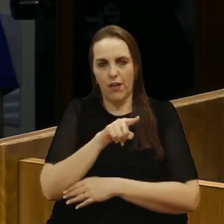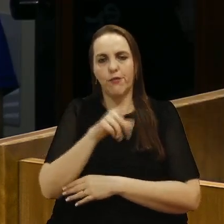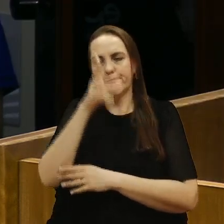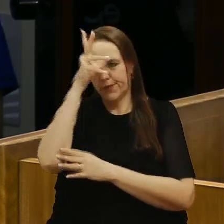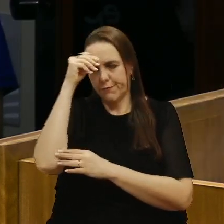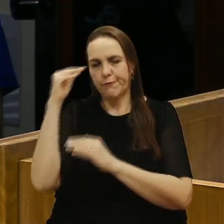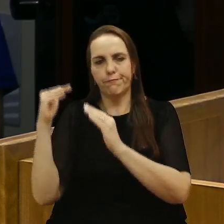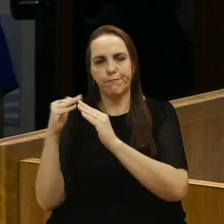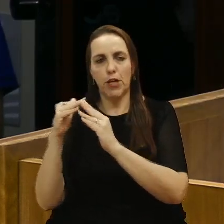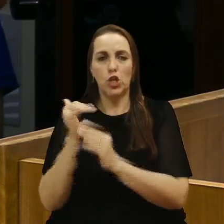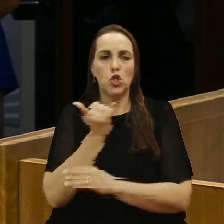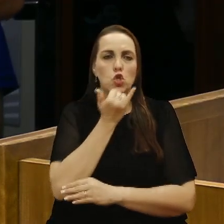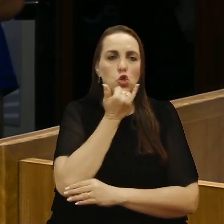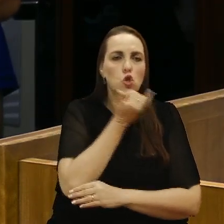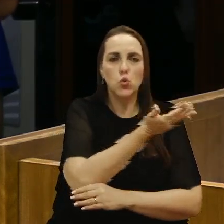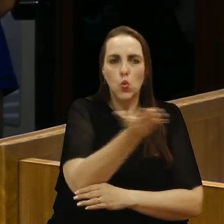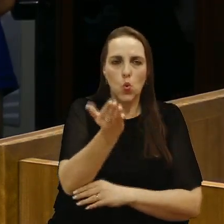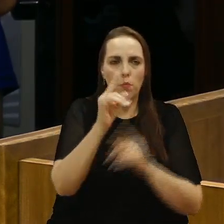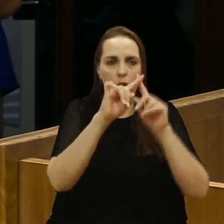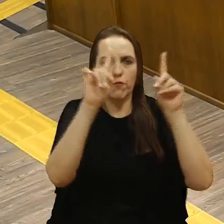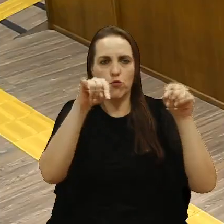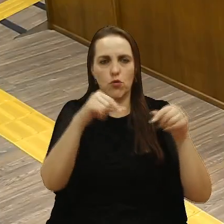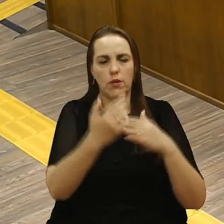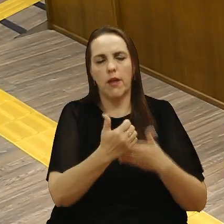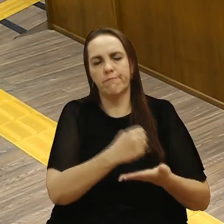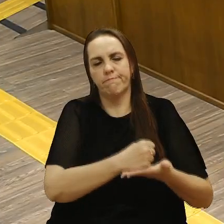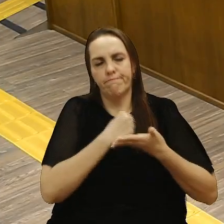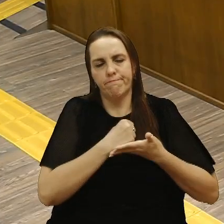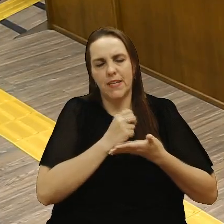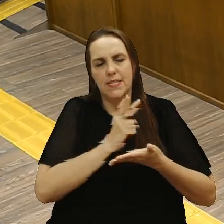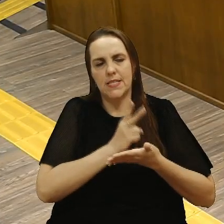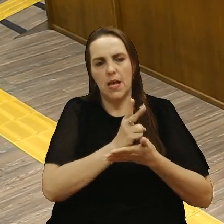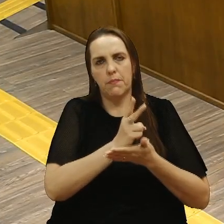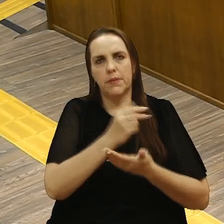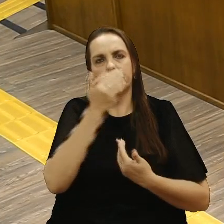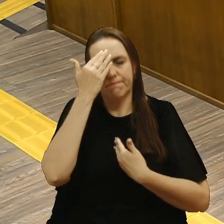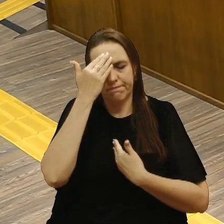servidores que sempre estiveram do meu lado. Obrigado. Obrigado, vereador Sandro Fantinel.